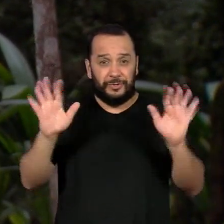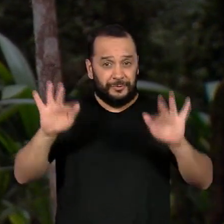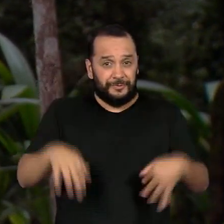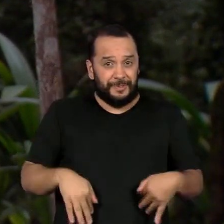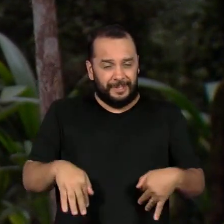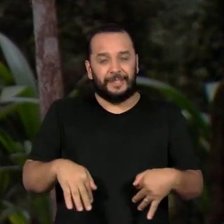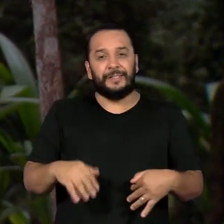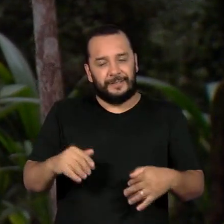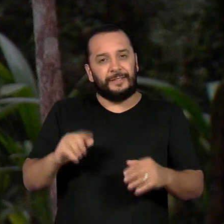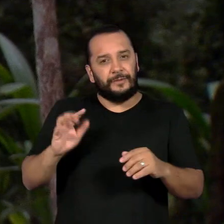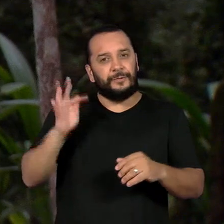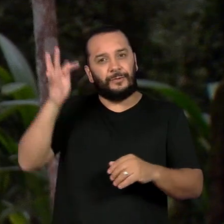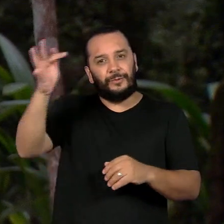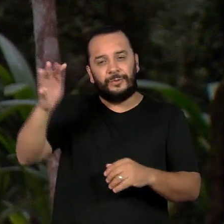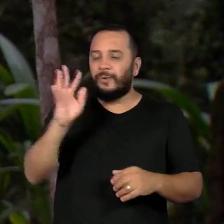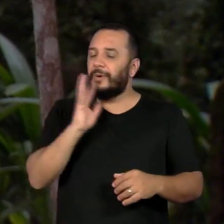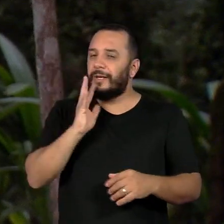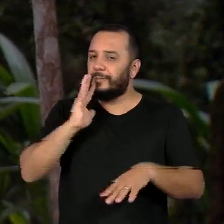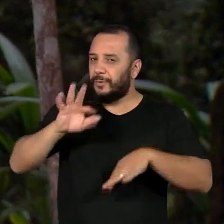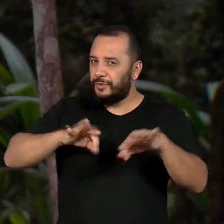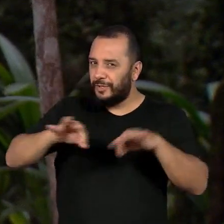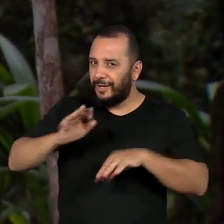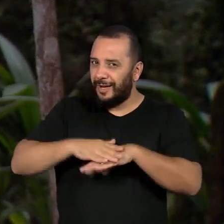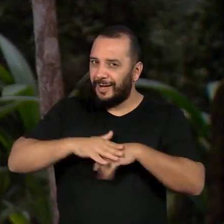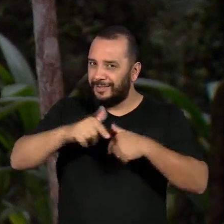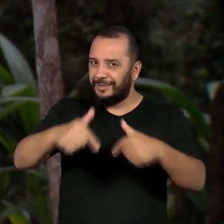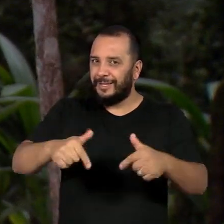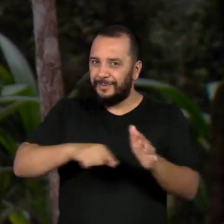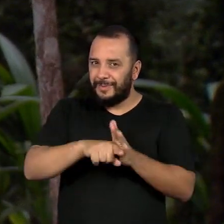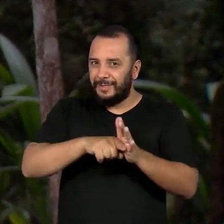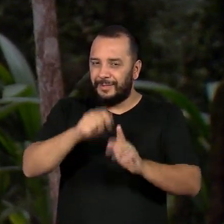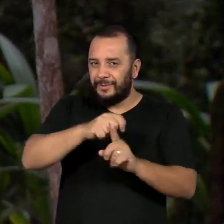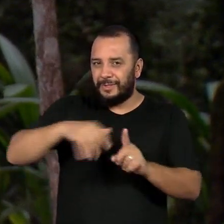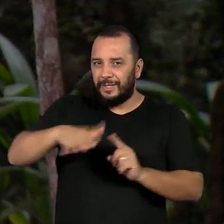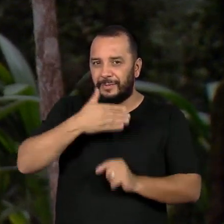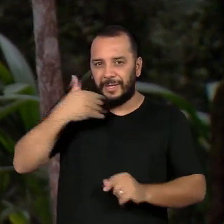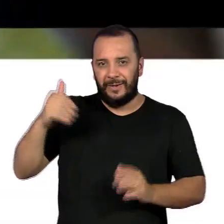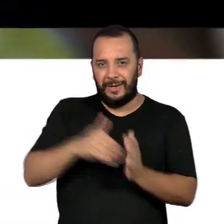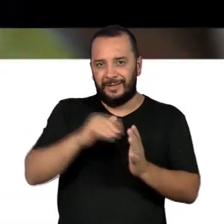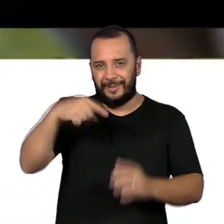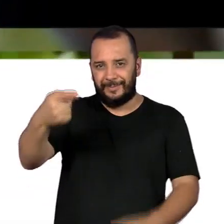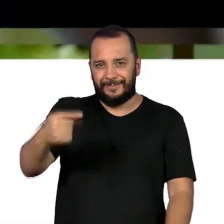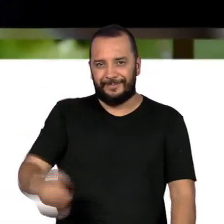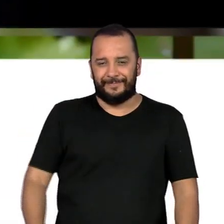conheça mais projetos, ações e pesquisas por um mundo melhor. Até lá!